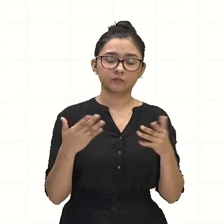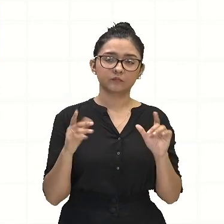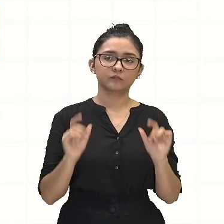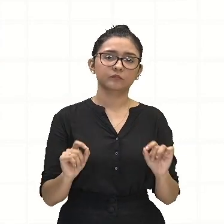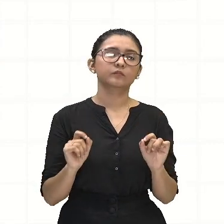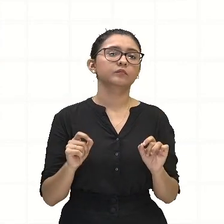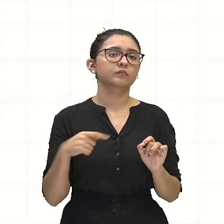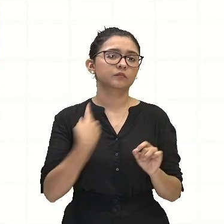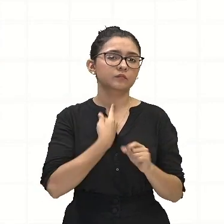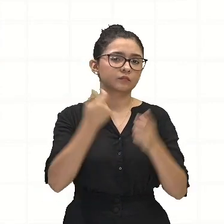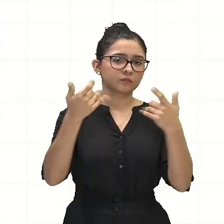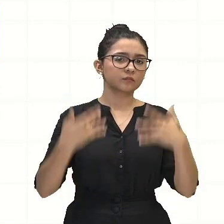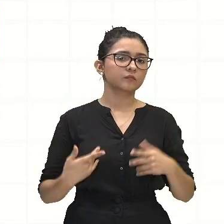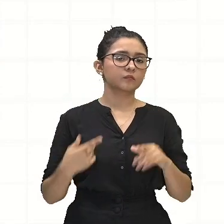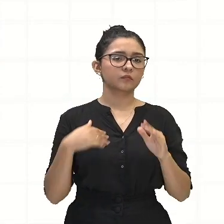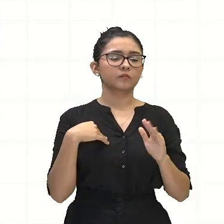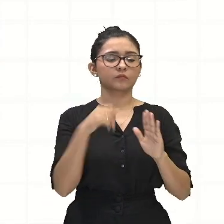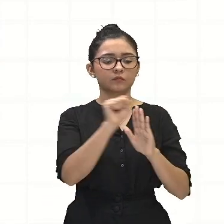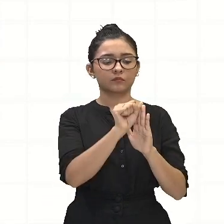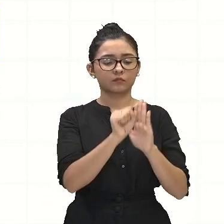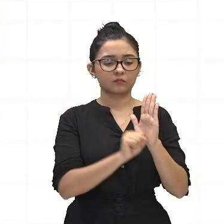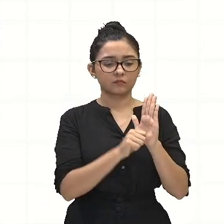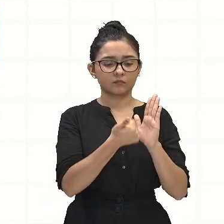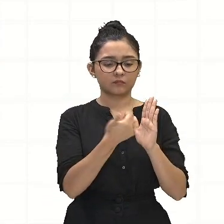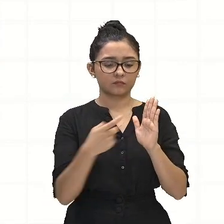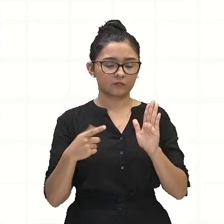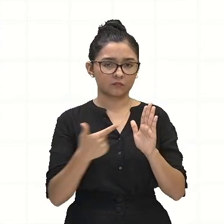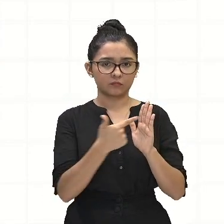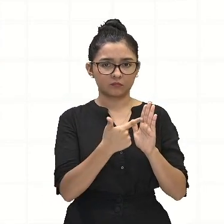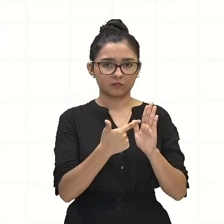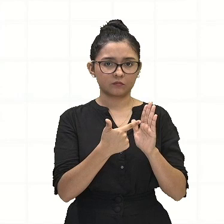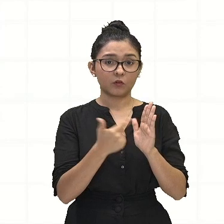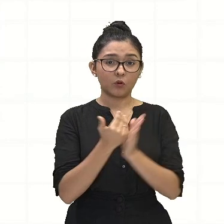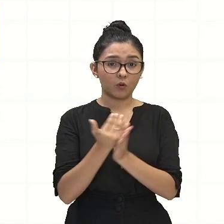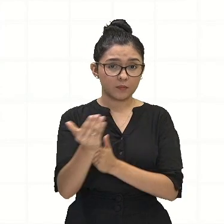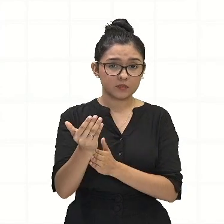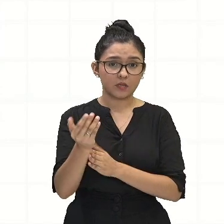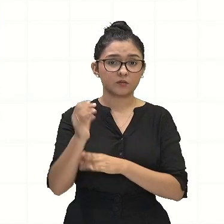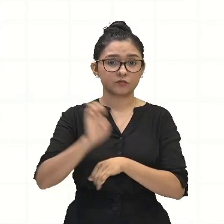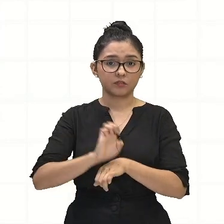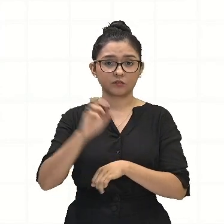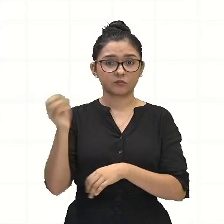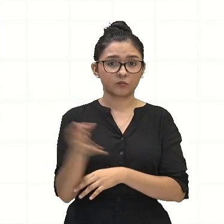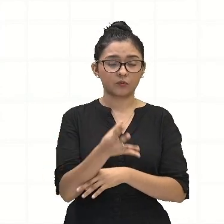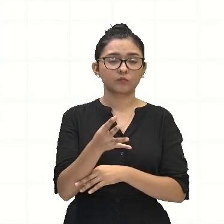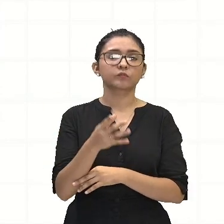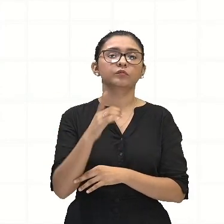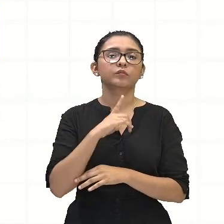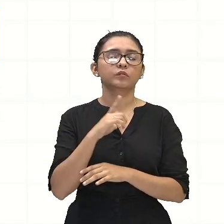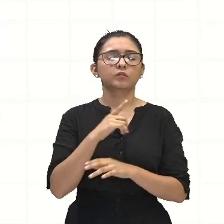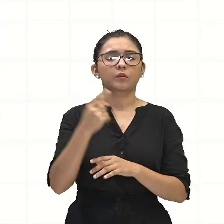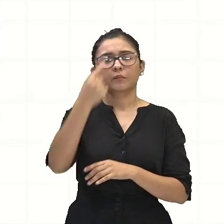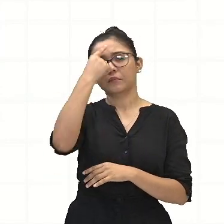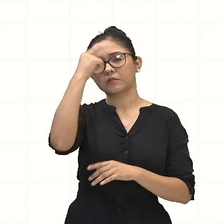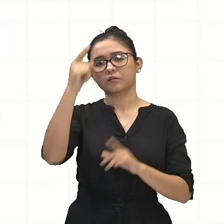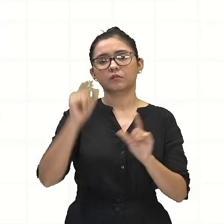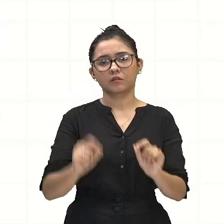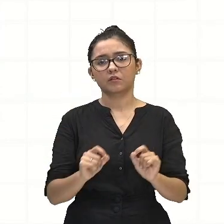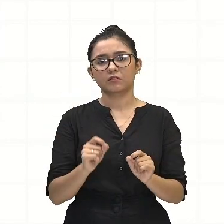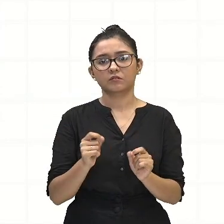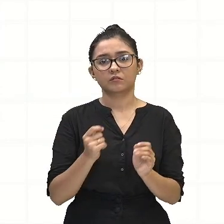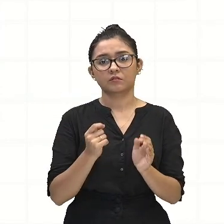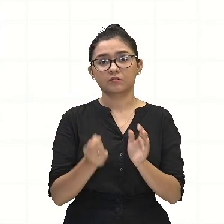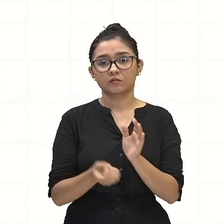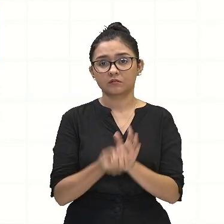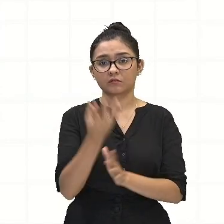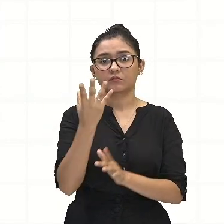fala que a partir do século XII se formaram os estados modernos, não pensem que eles se formaram